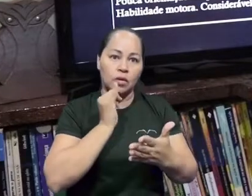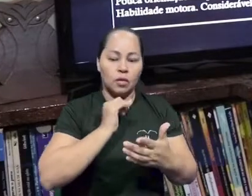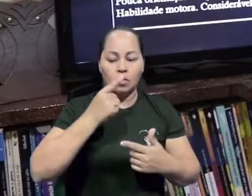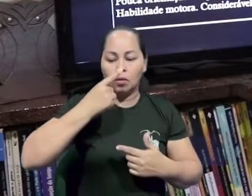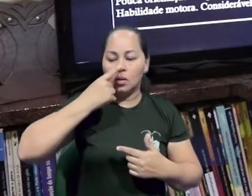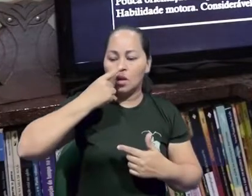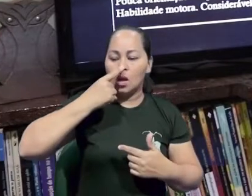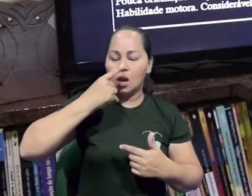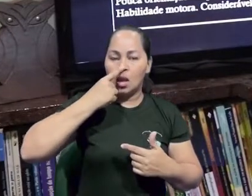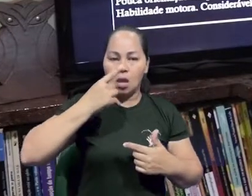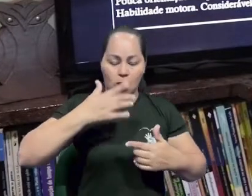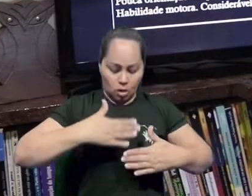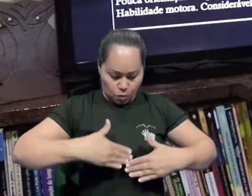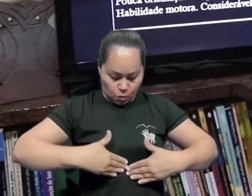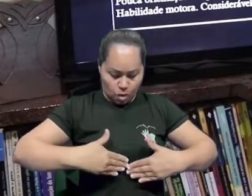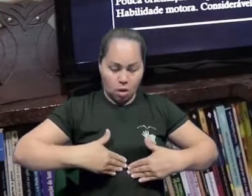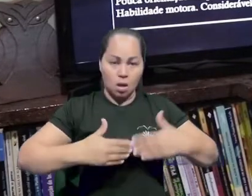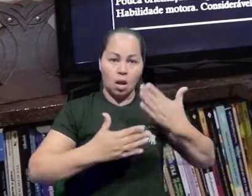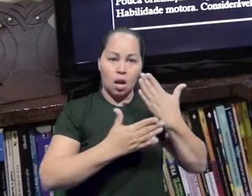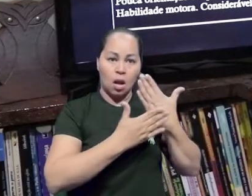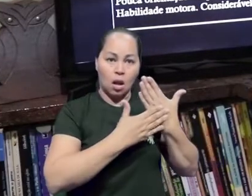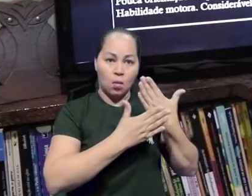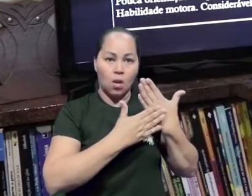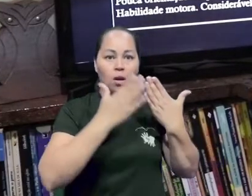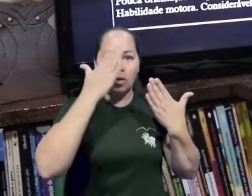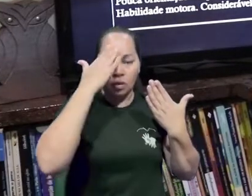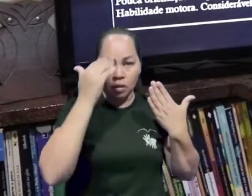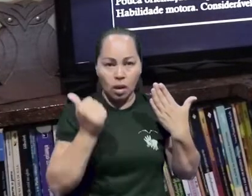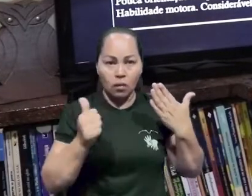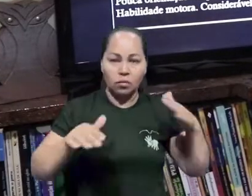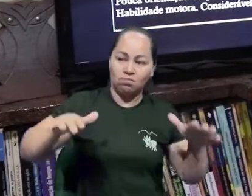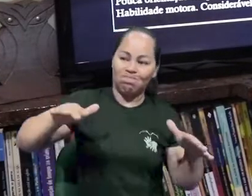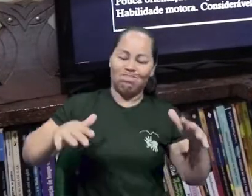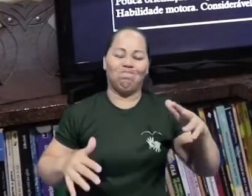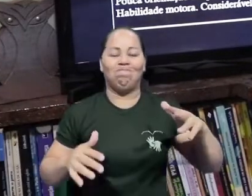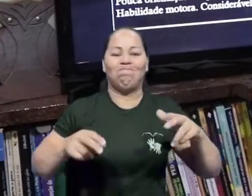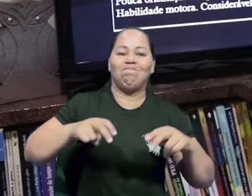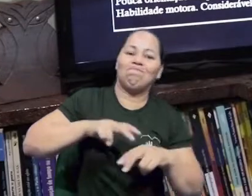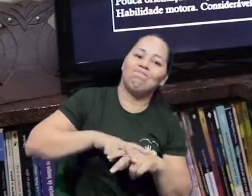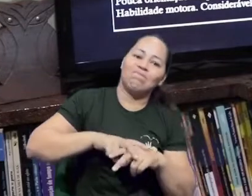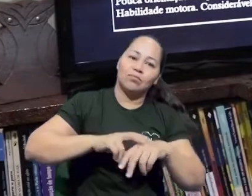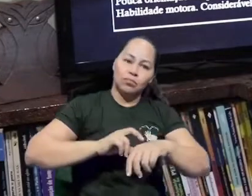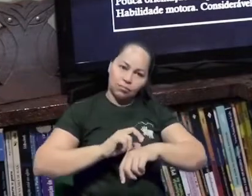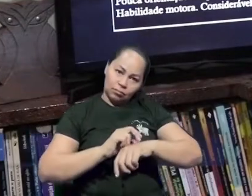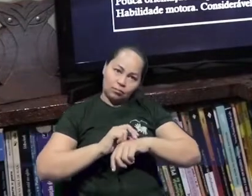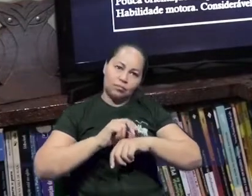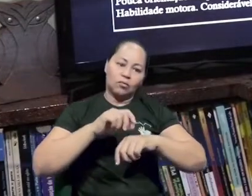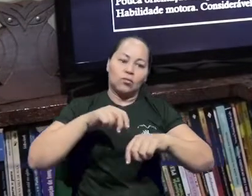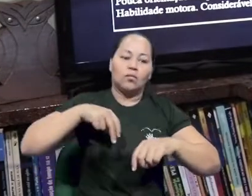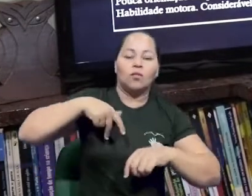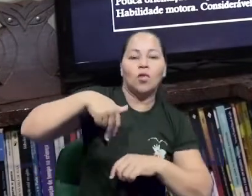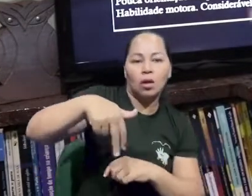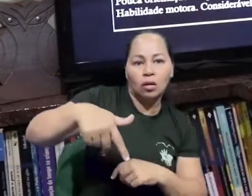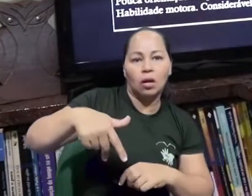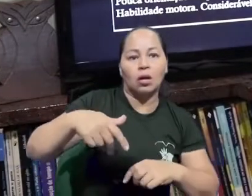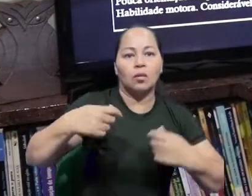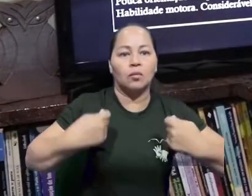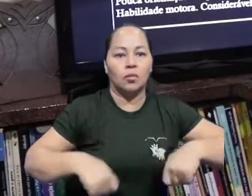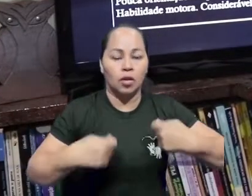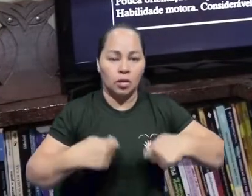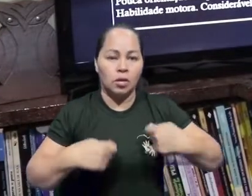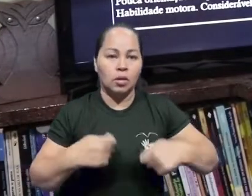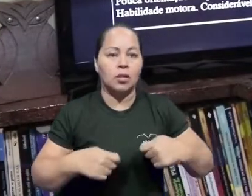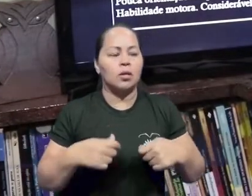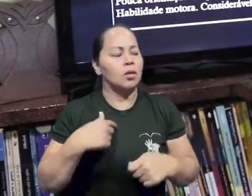corpo, como nariz, barriga, mãos. O equilíbrio é comprometido, sempre aguarda apoio para locomover-se. Então aqui eu